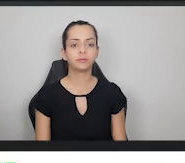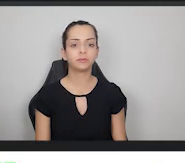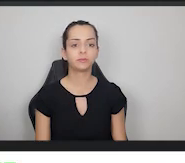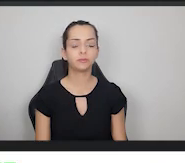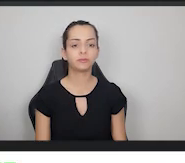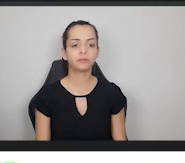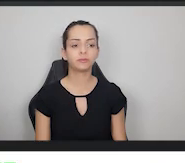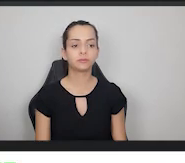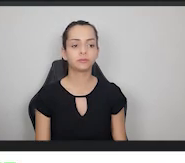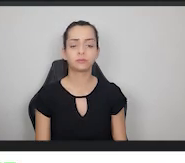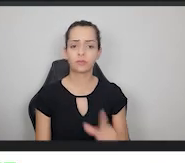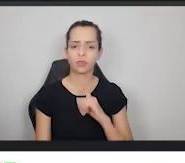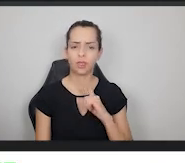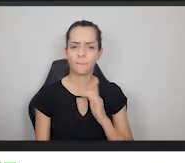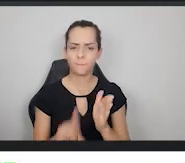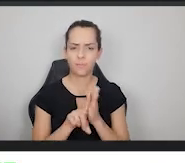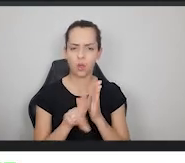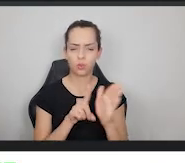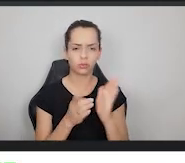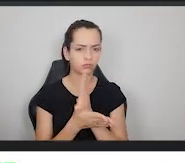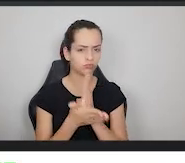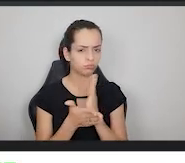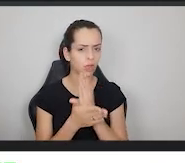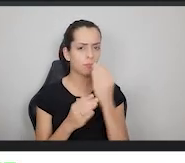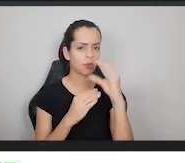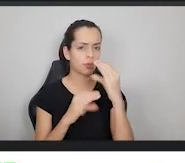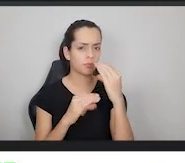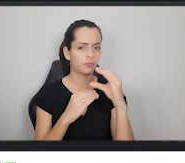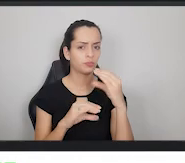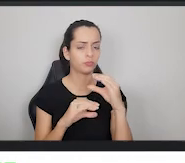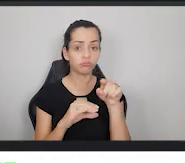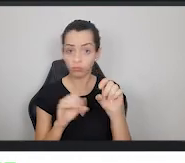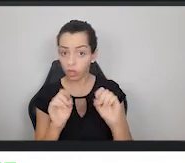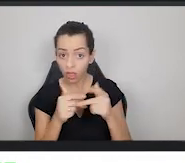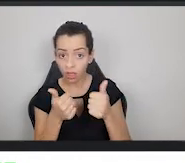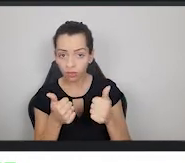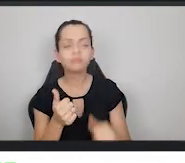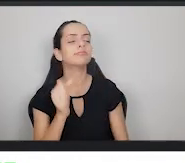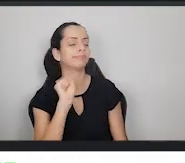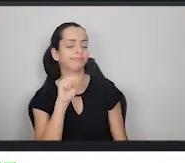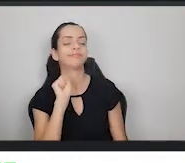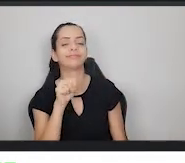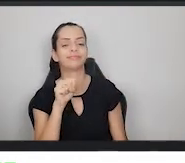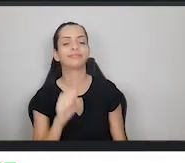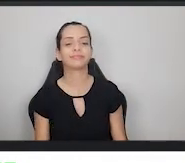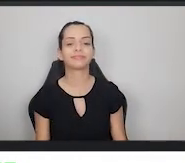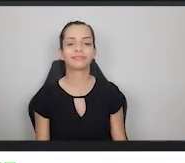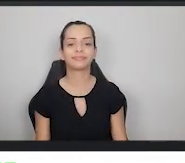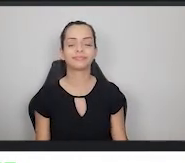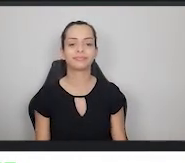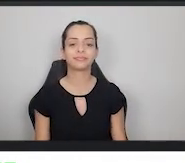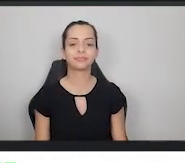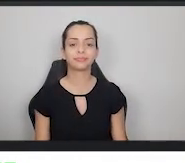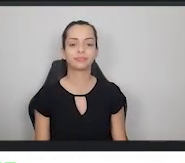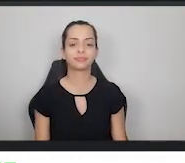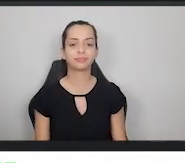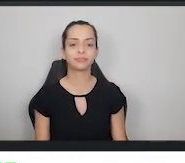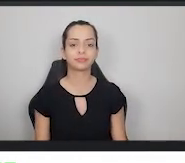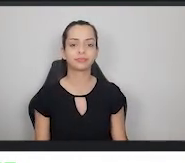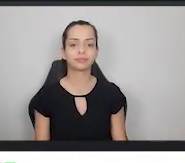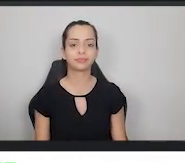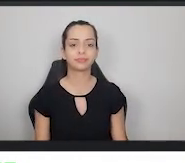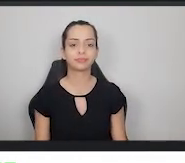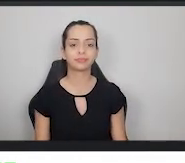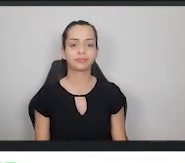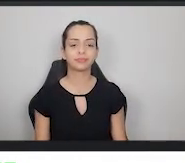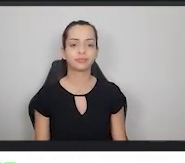Deixa eu ver se o formulário aqui já está aqui nos comentários. O formulário vai sair agorinha, tá, gente? Para vocês